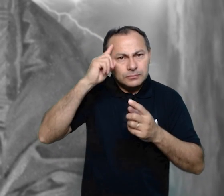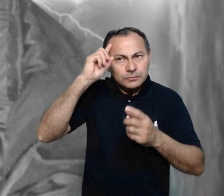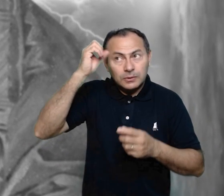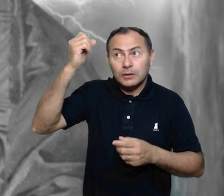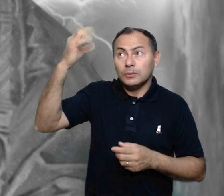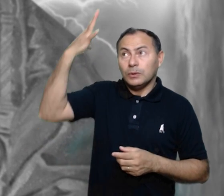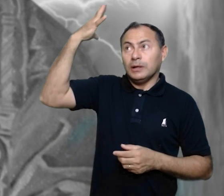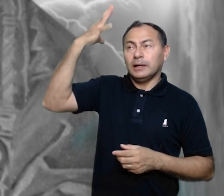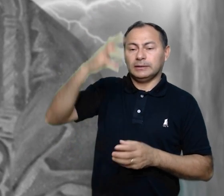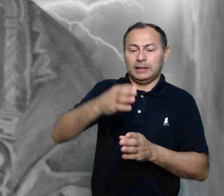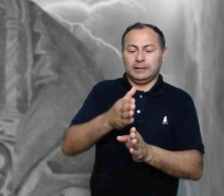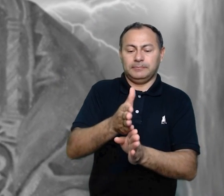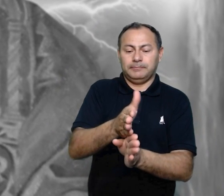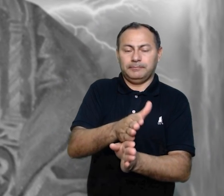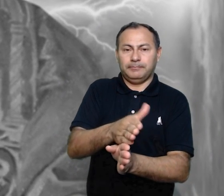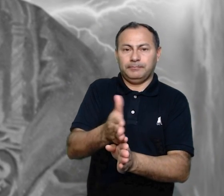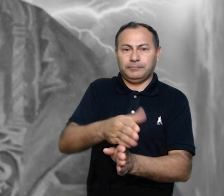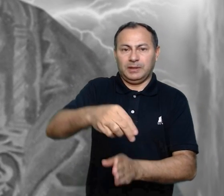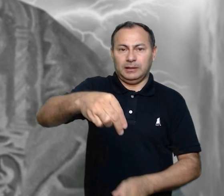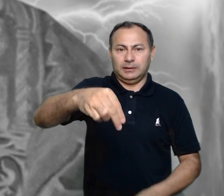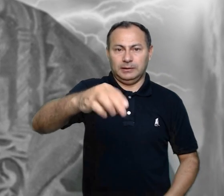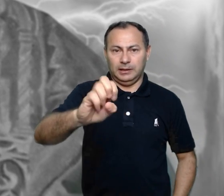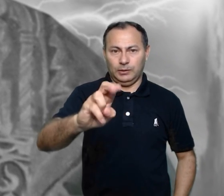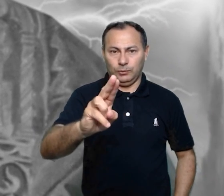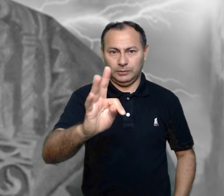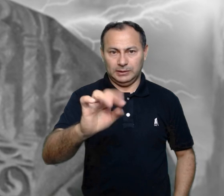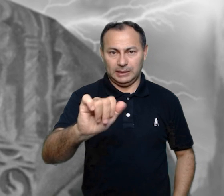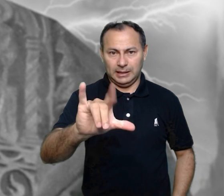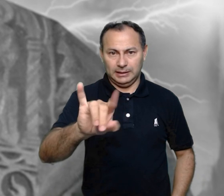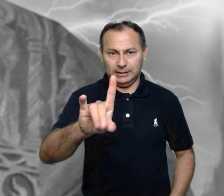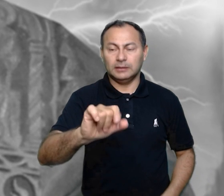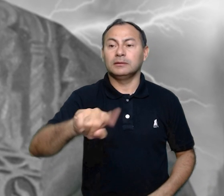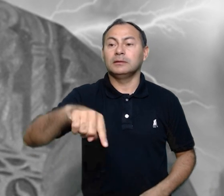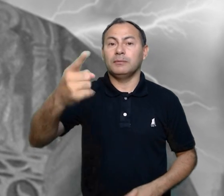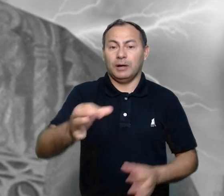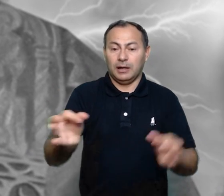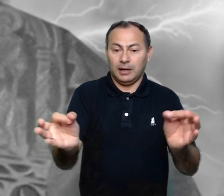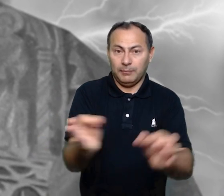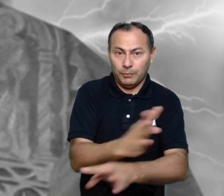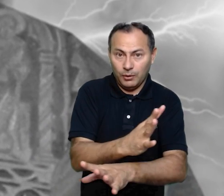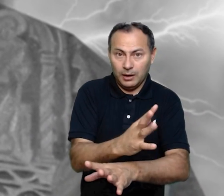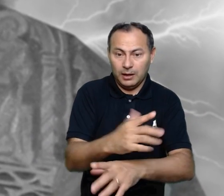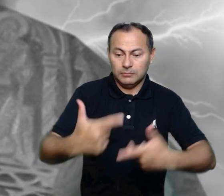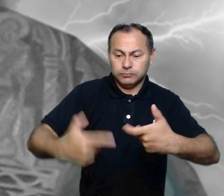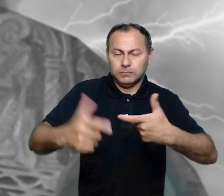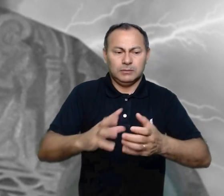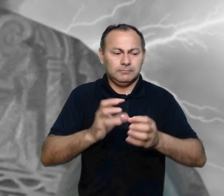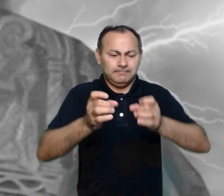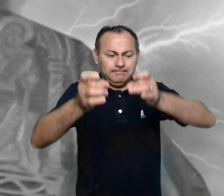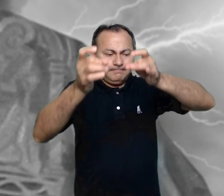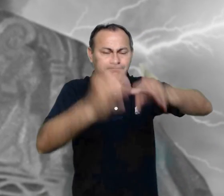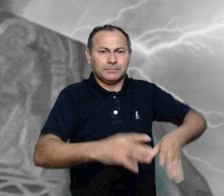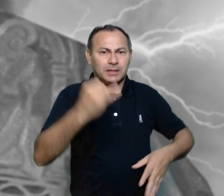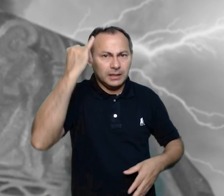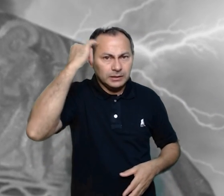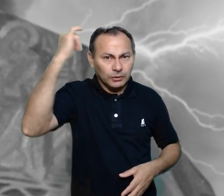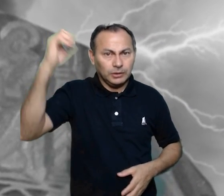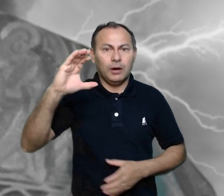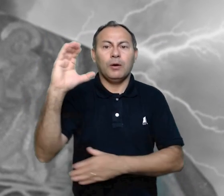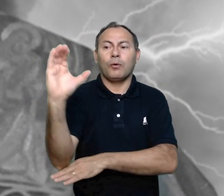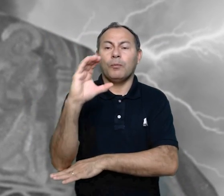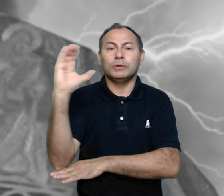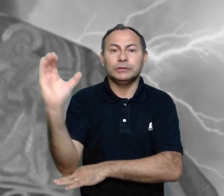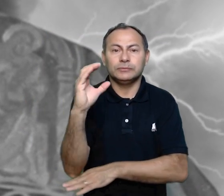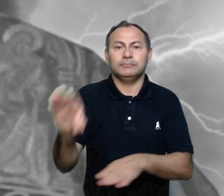princípio da neutralidade. Após a guerra, condenou fortemente a ideologia